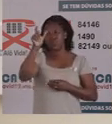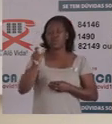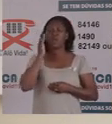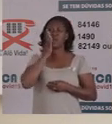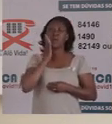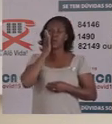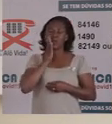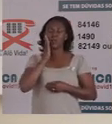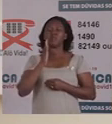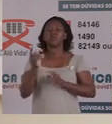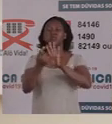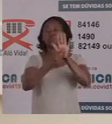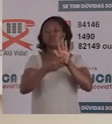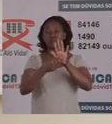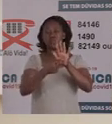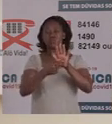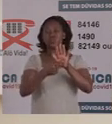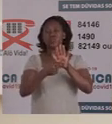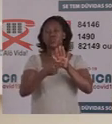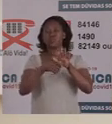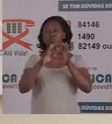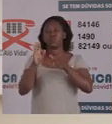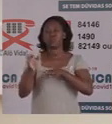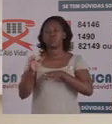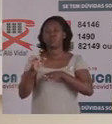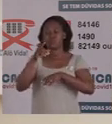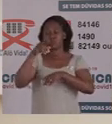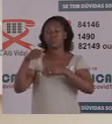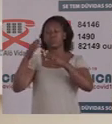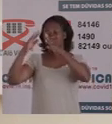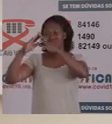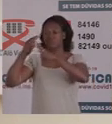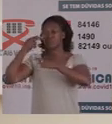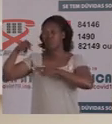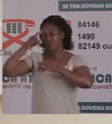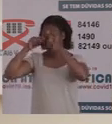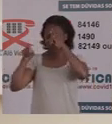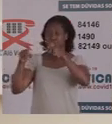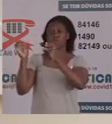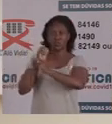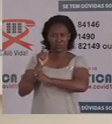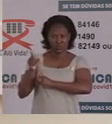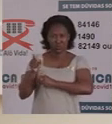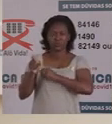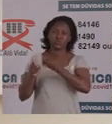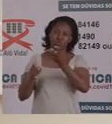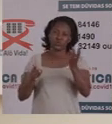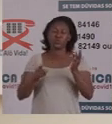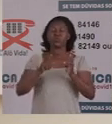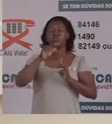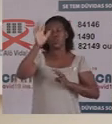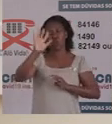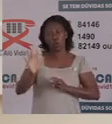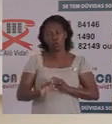têm relação com a Fungi, e as barras cor-de-rosa são aquelas que têm relação com a Fungi. Portanto, nós vemos que a